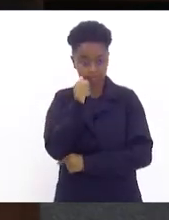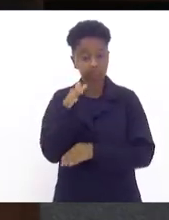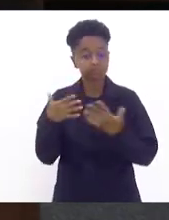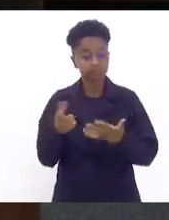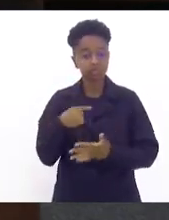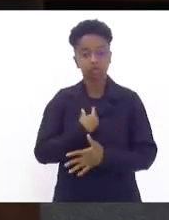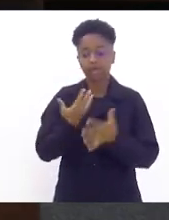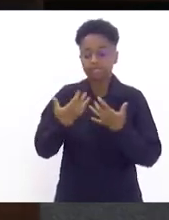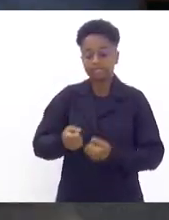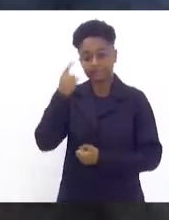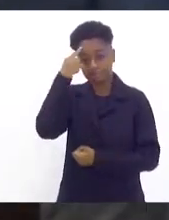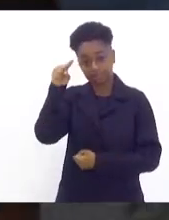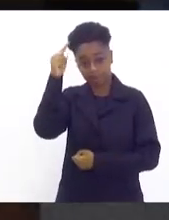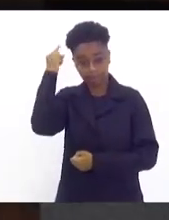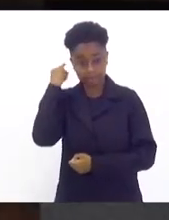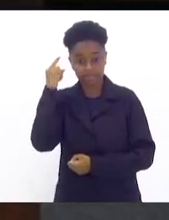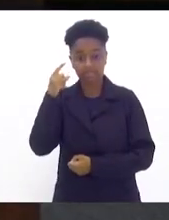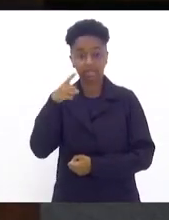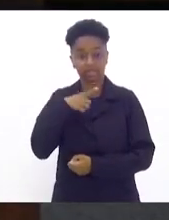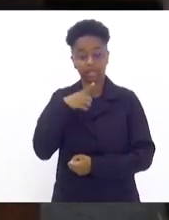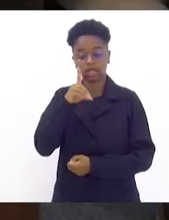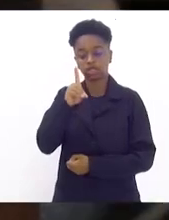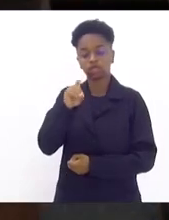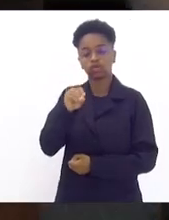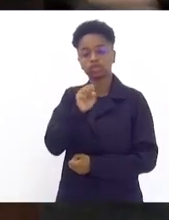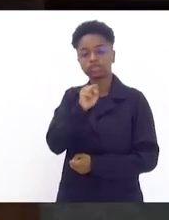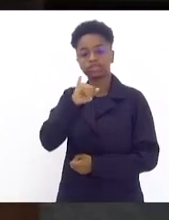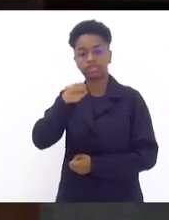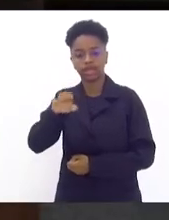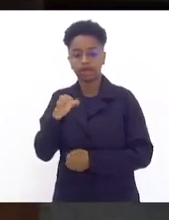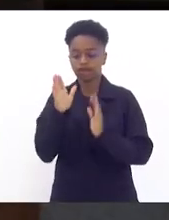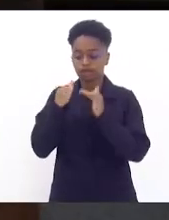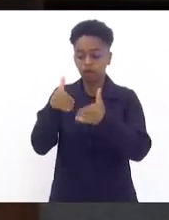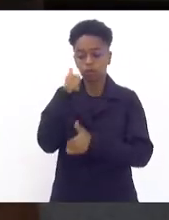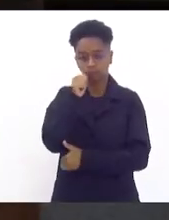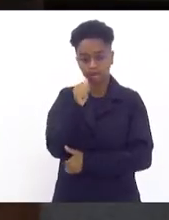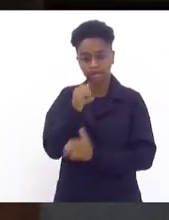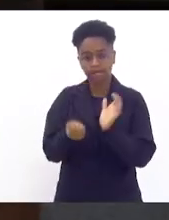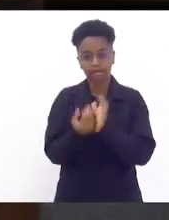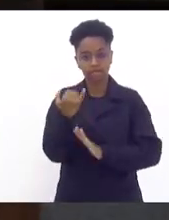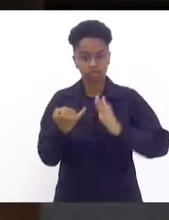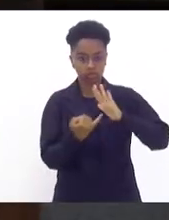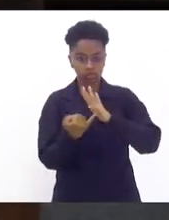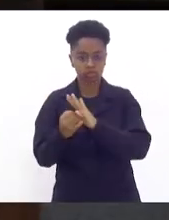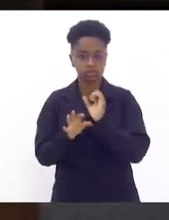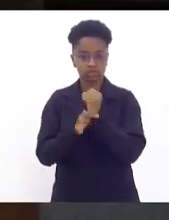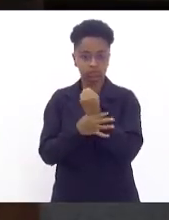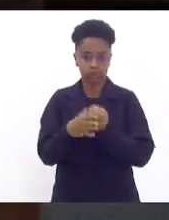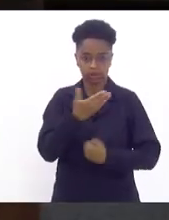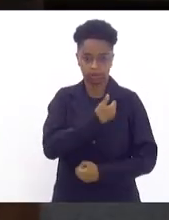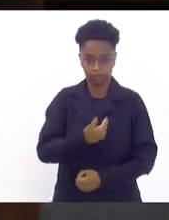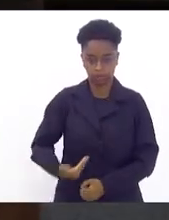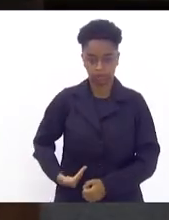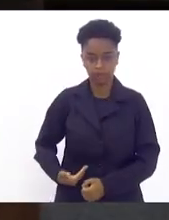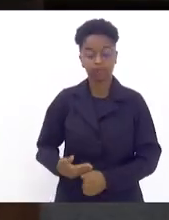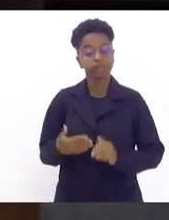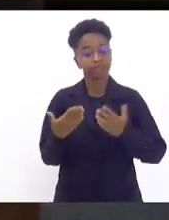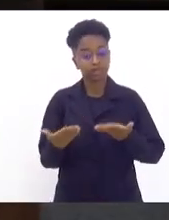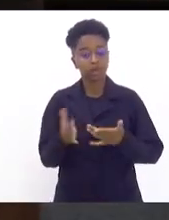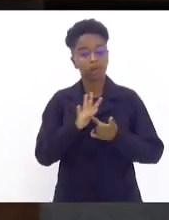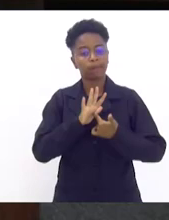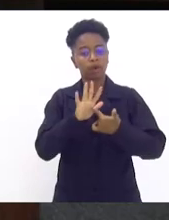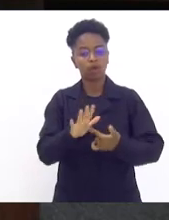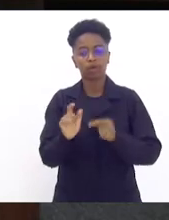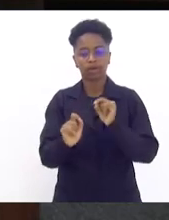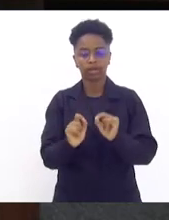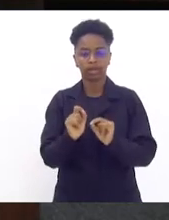na semana passada, o dossiê Mulher, que é produzido pelo Instituto de Segurança Pública, e a previsão